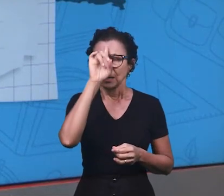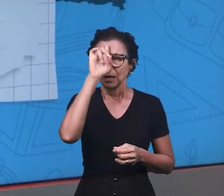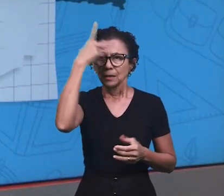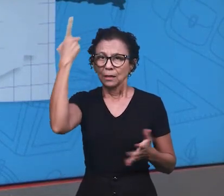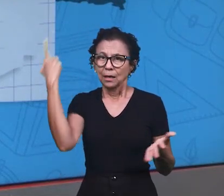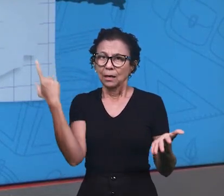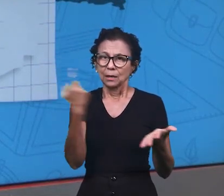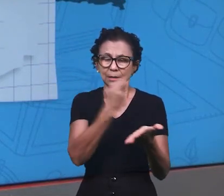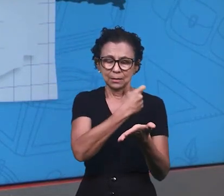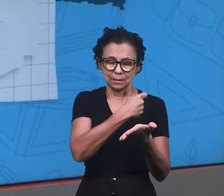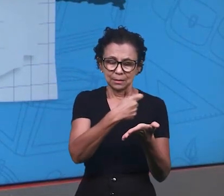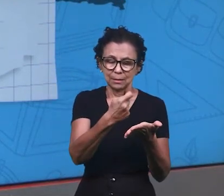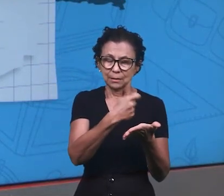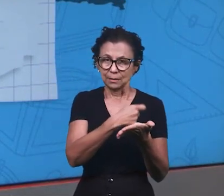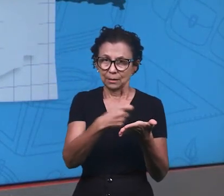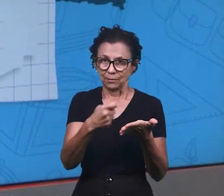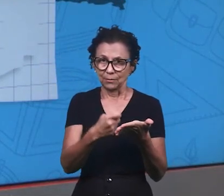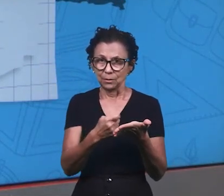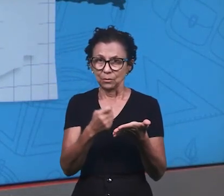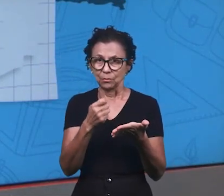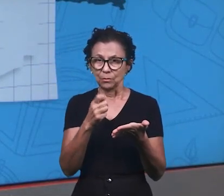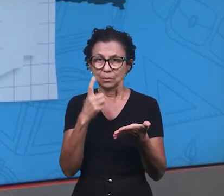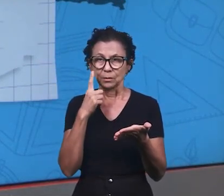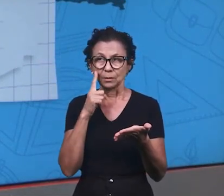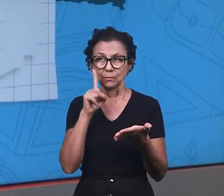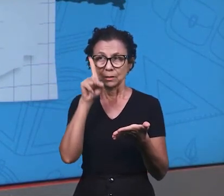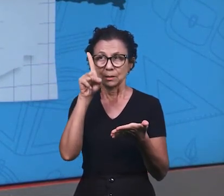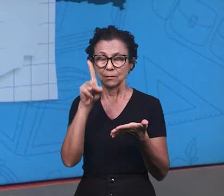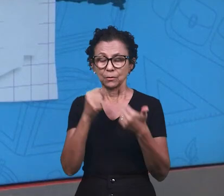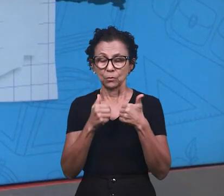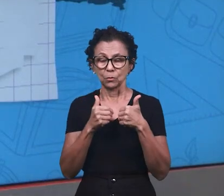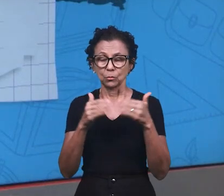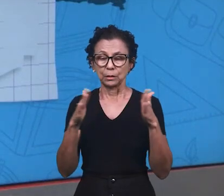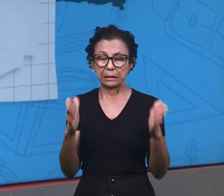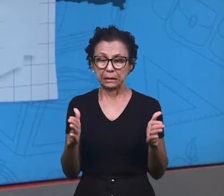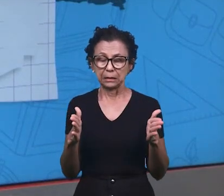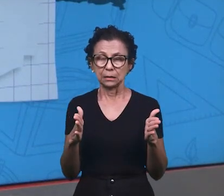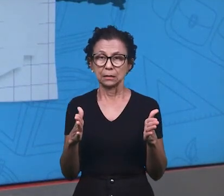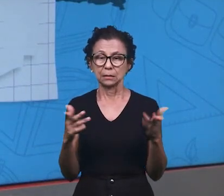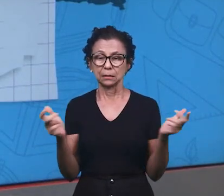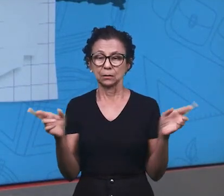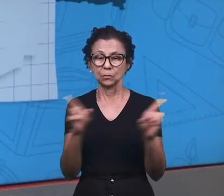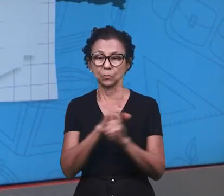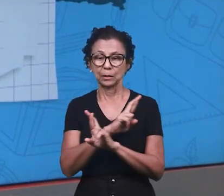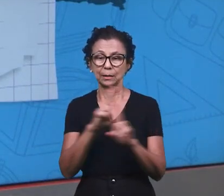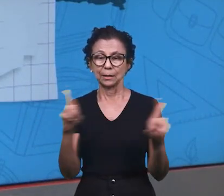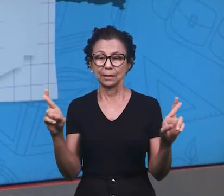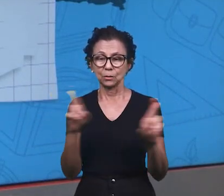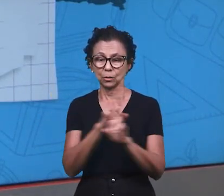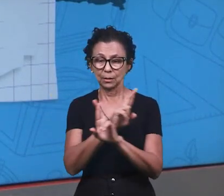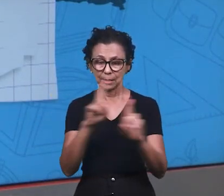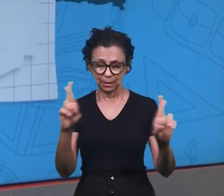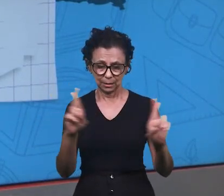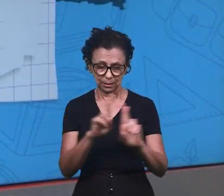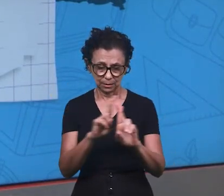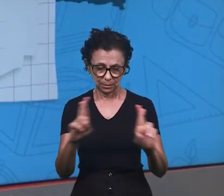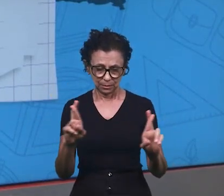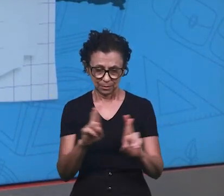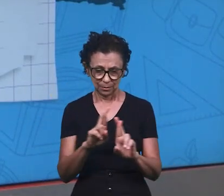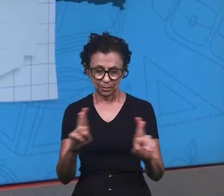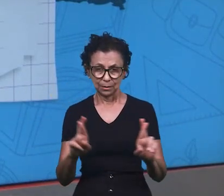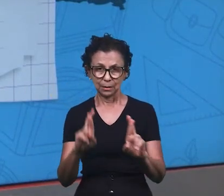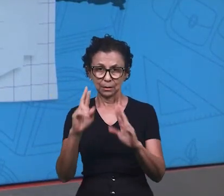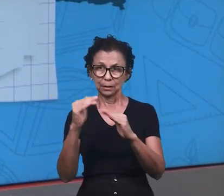sua tese, que está lá em cima na introdução, tem que ter uma relação de interdependência, ela tem que se relacionar com aquilo que você indica lá